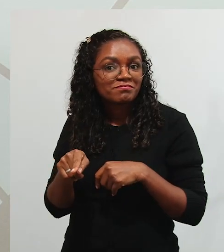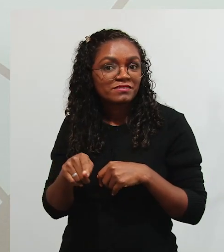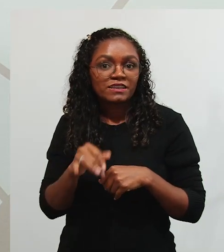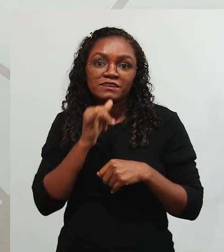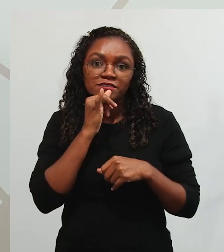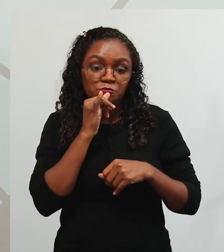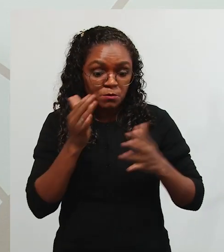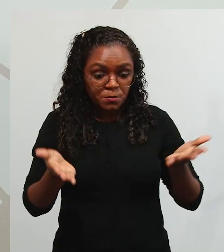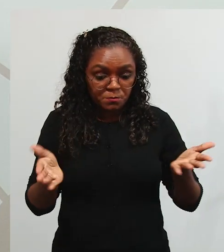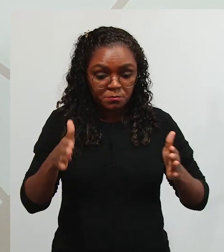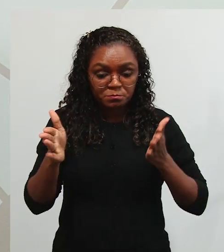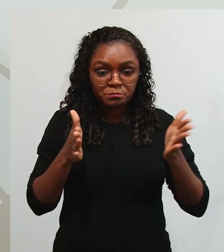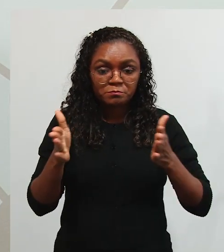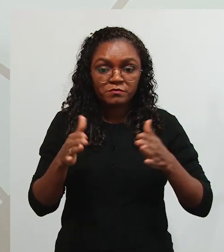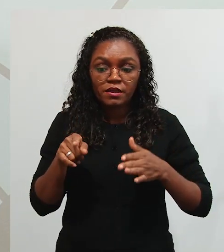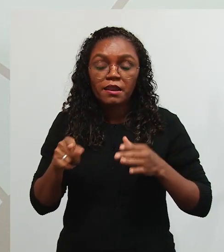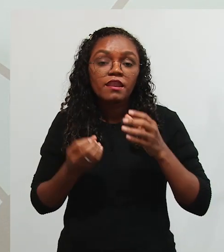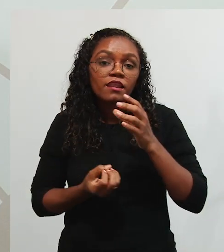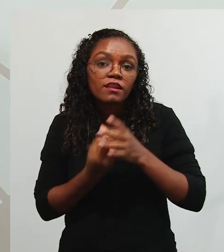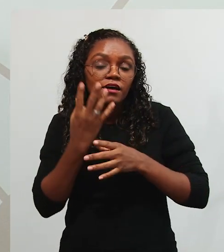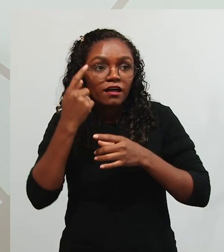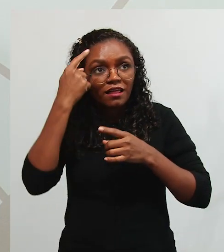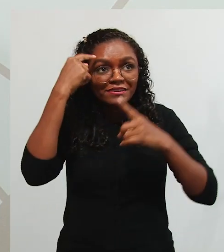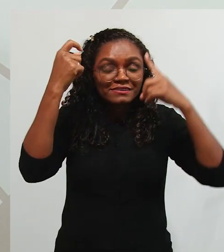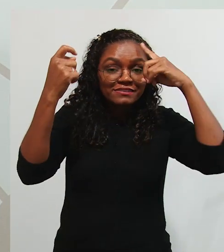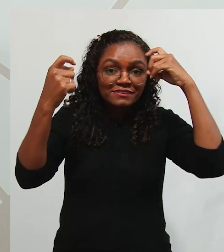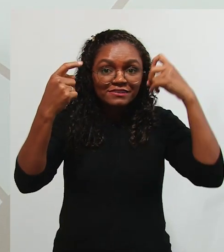nesses momentos, ela pode criar.